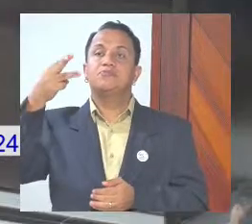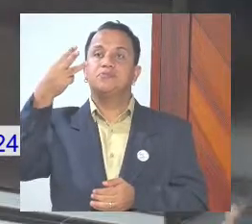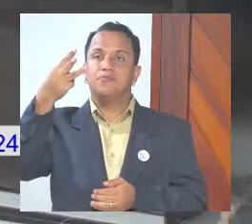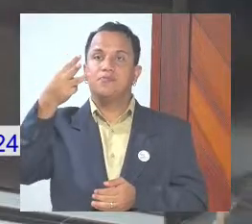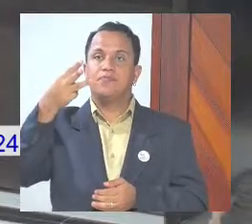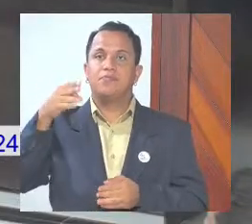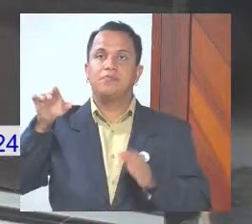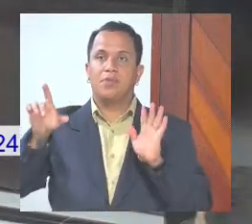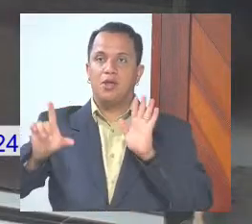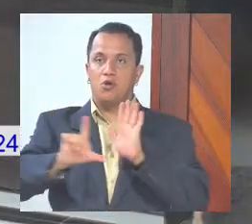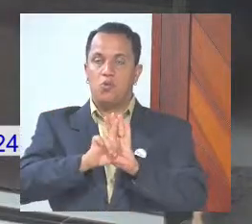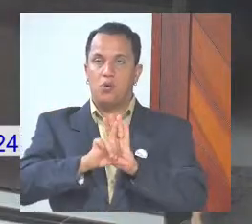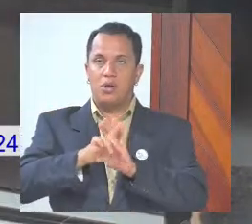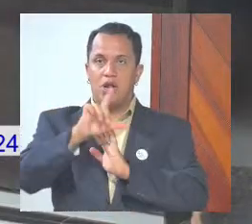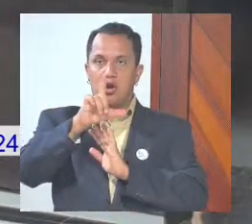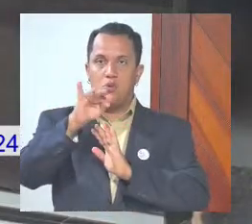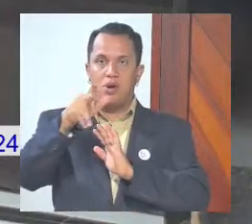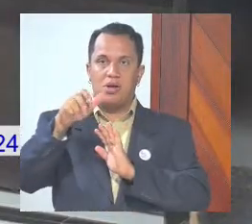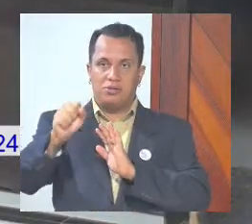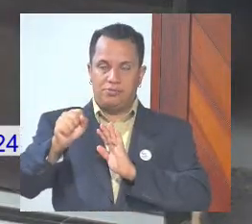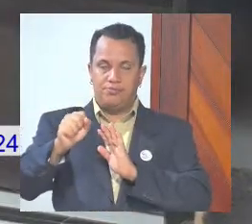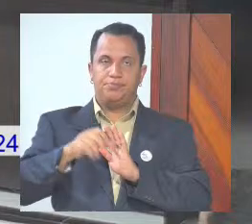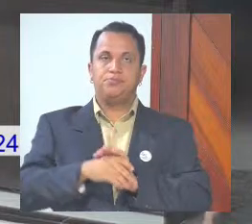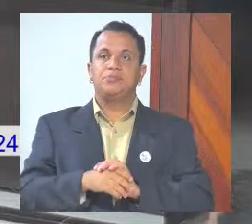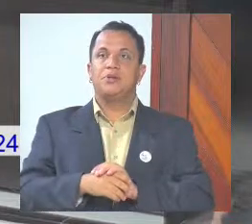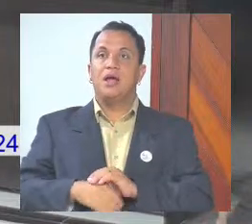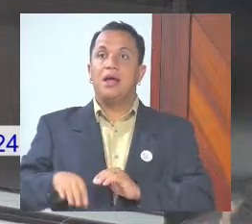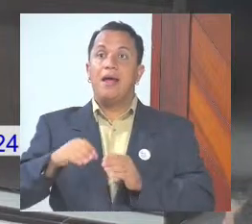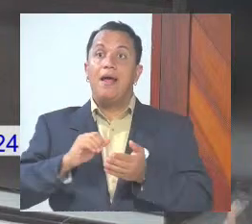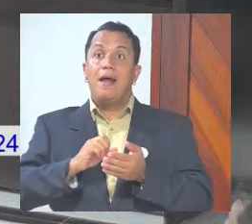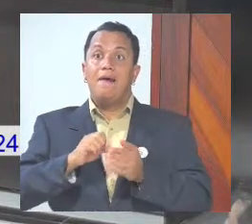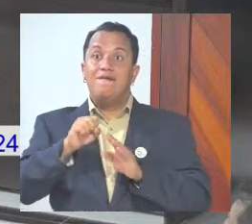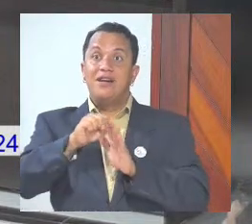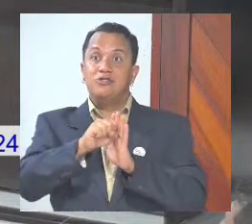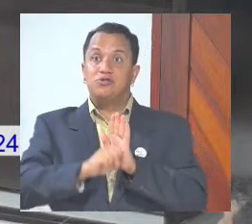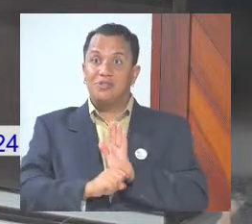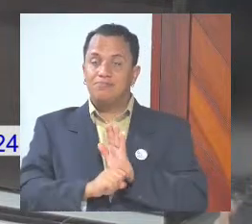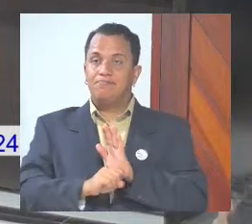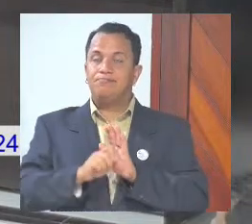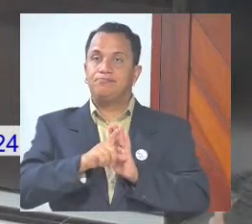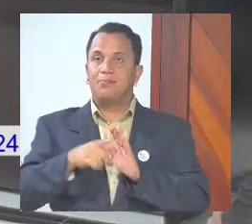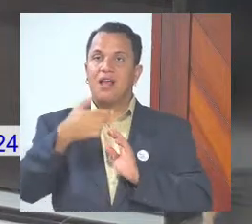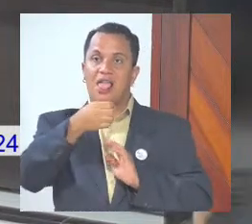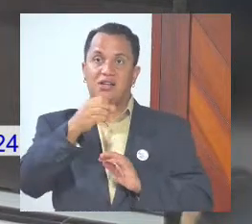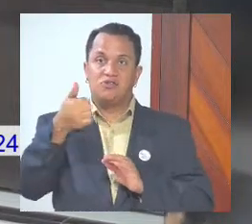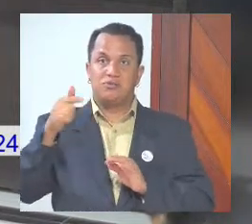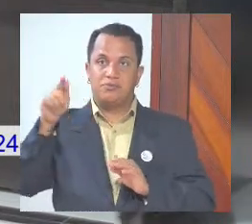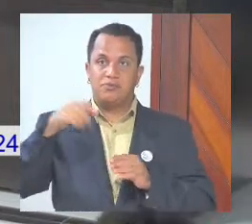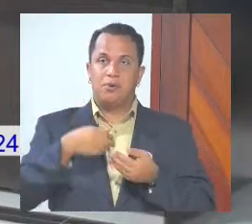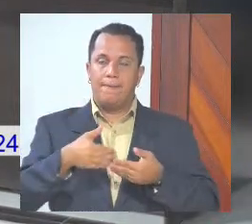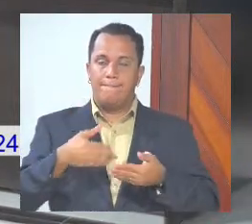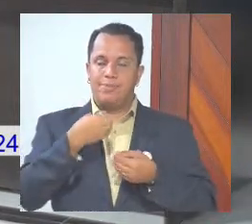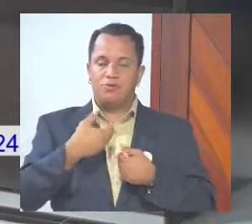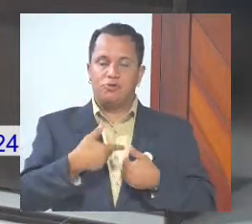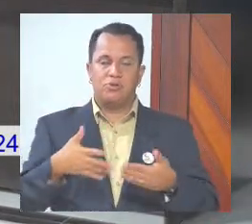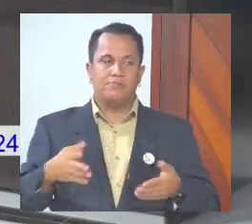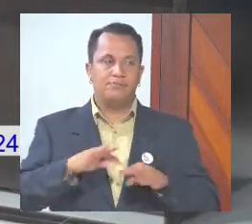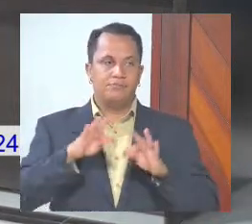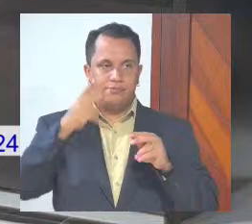Lucas capítulo 24, versículos 6 e 7, que tenhamos uma boa sessão.